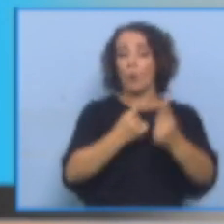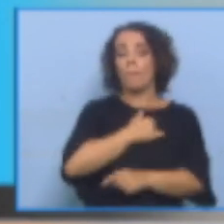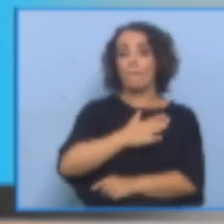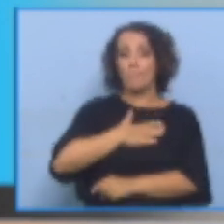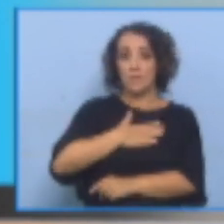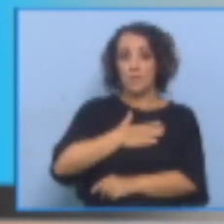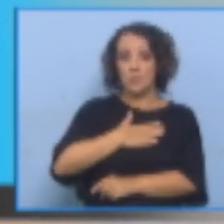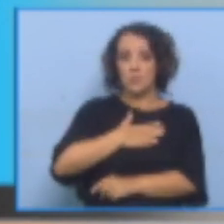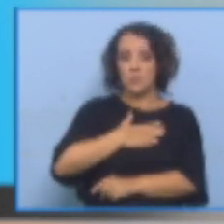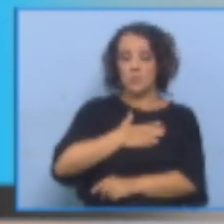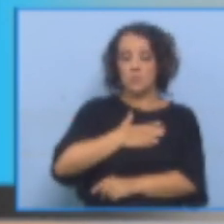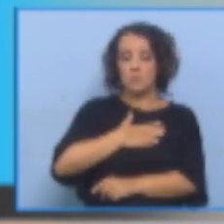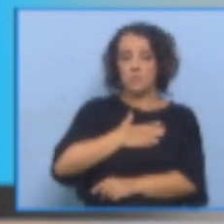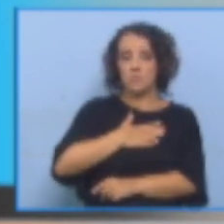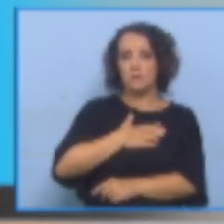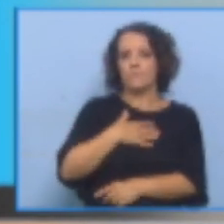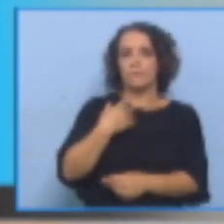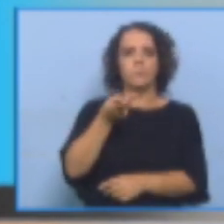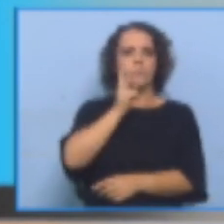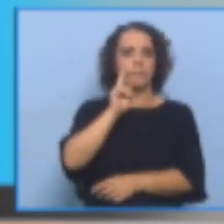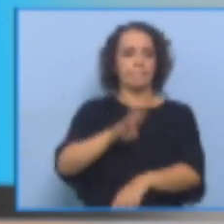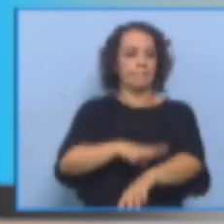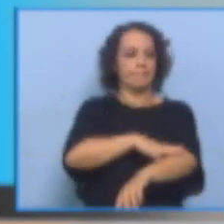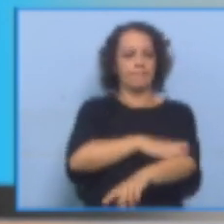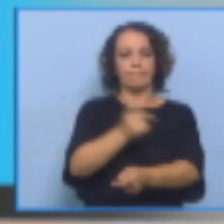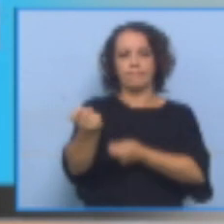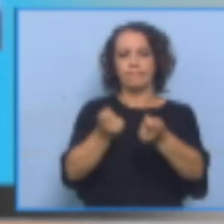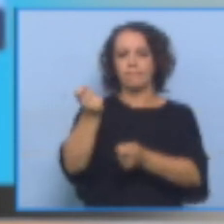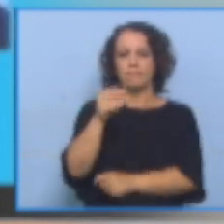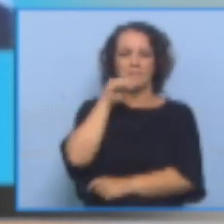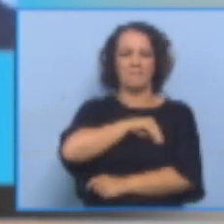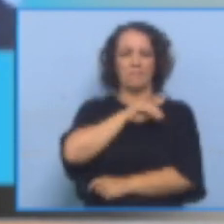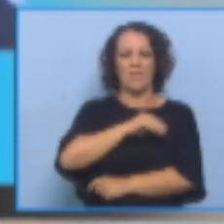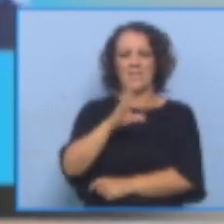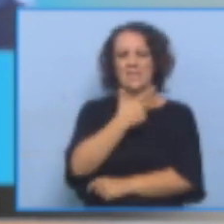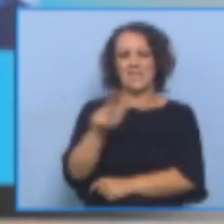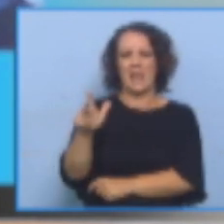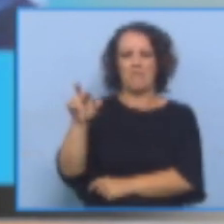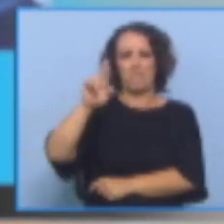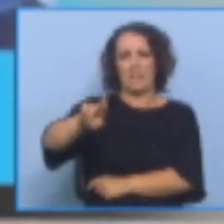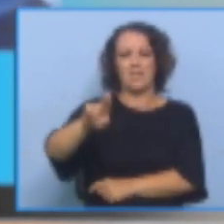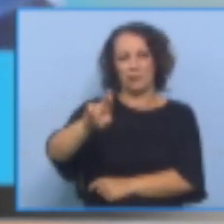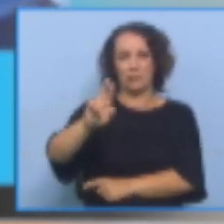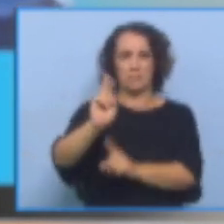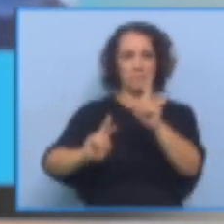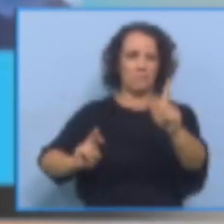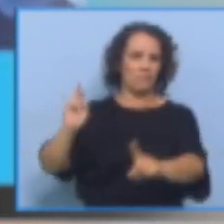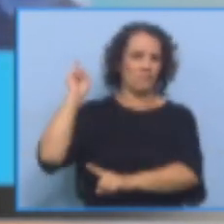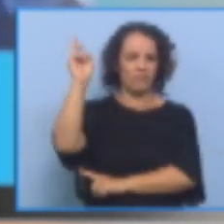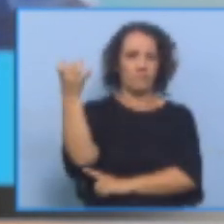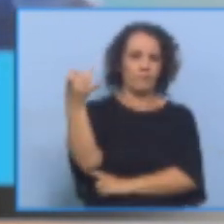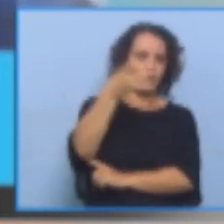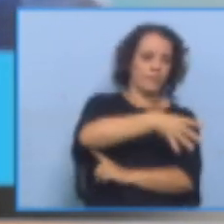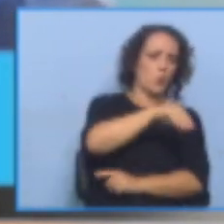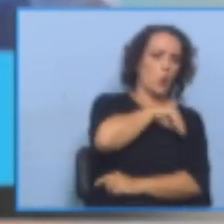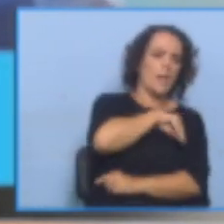onde o administrador ou o gestor ganha mais de 100 vezes o que é o salário mais baixo ou o salário